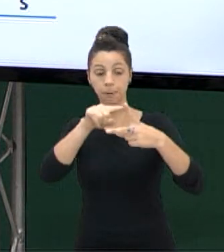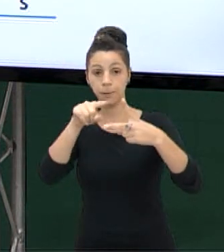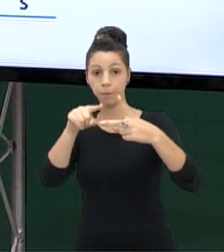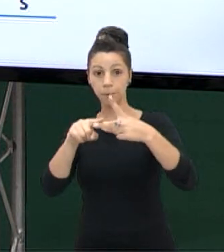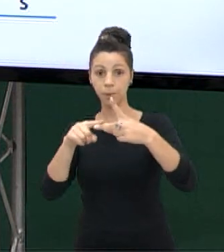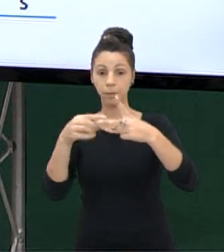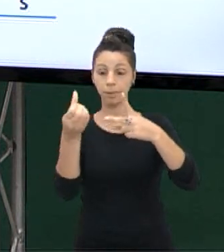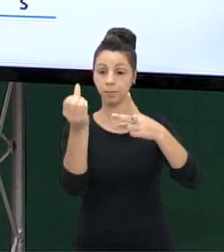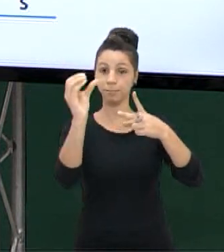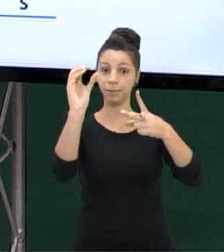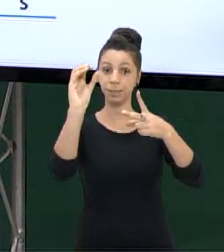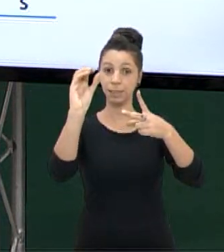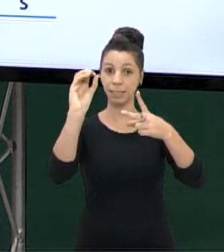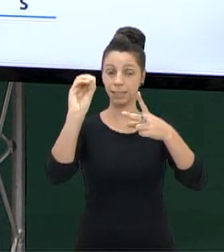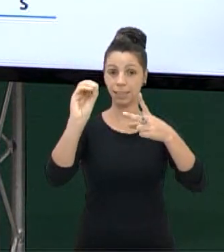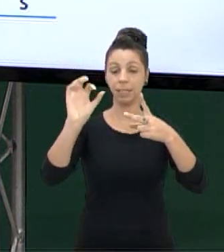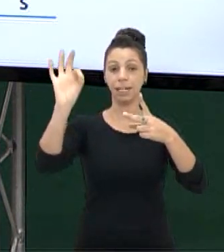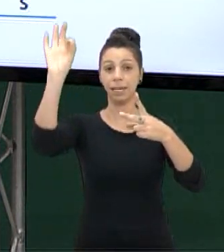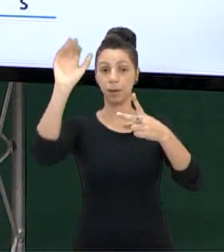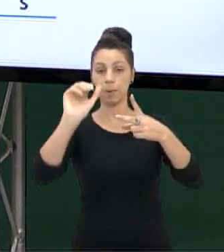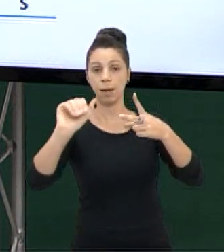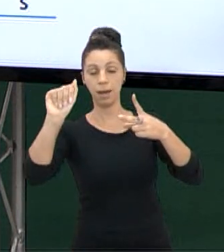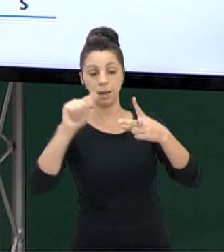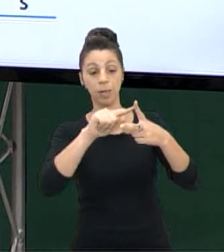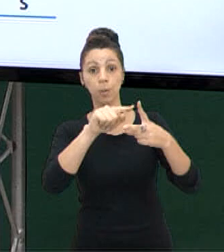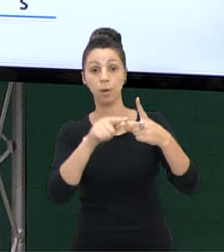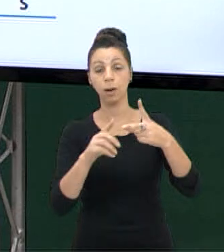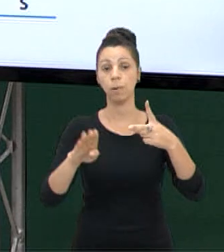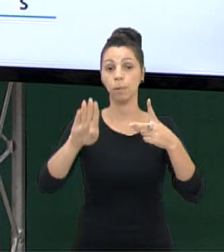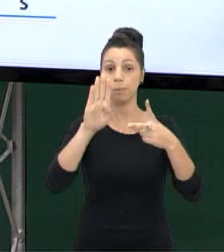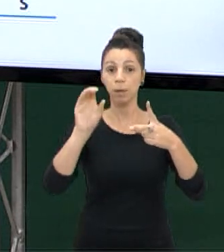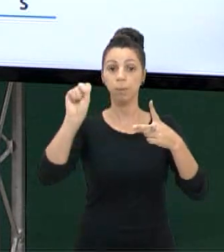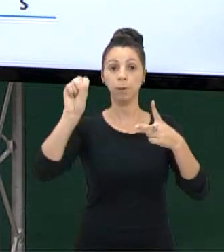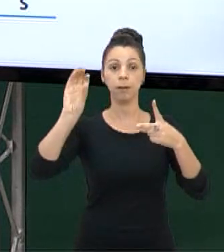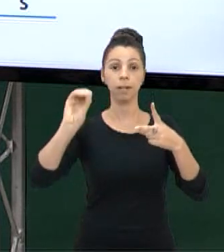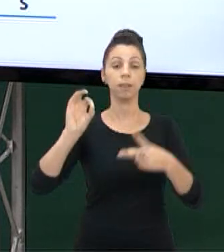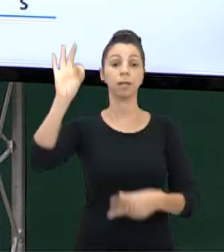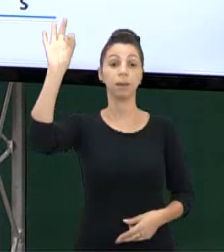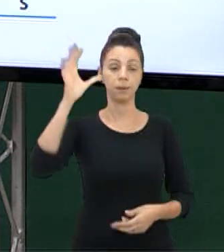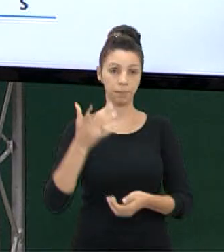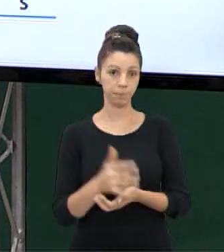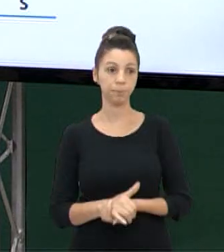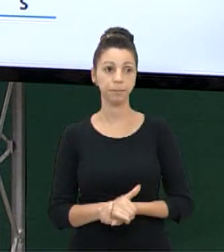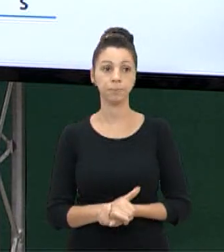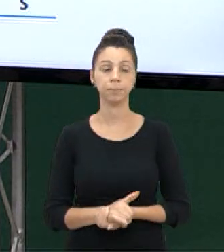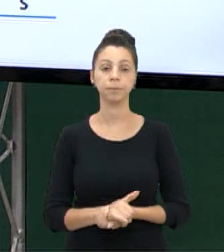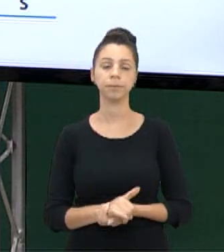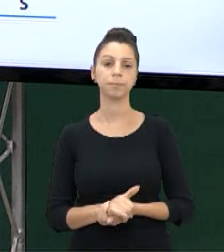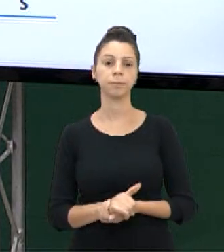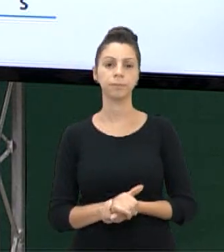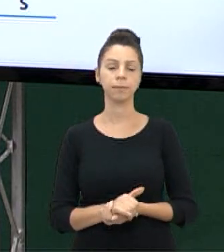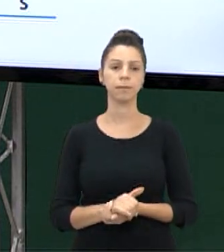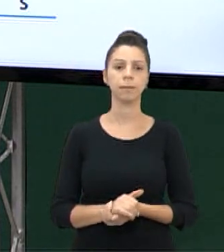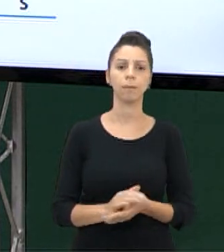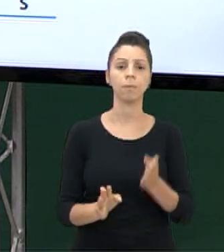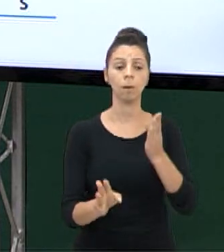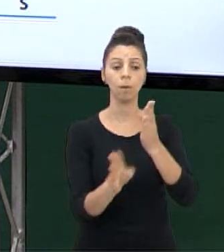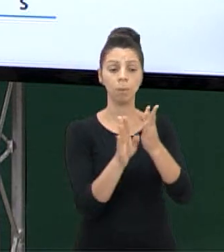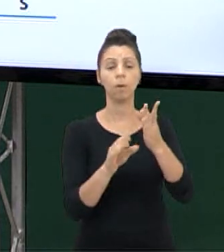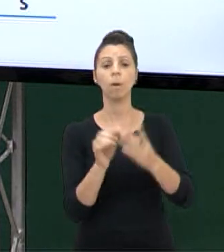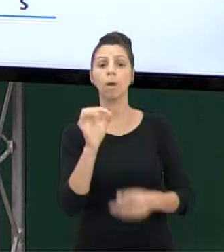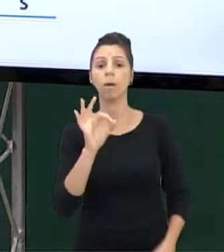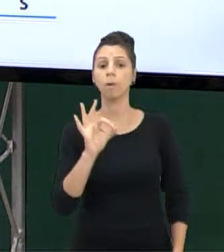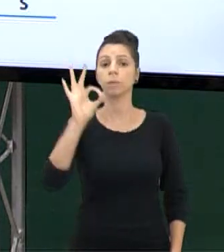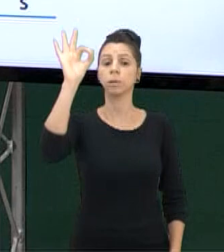ângulo A. E o ângulo B mede 80 graus. Muito bem. Qual é a medida em grau